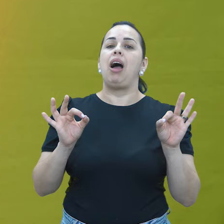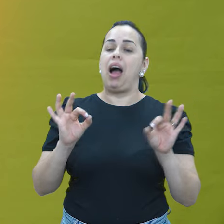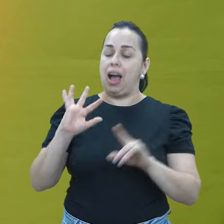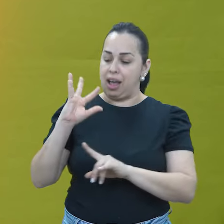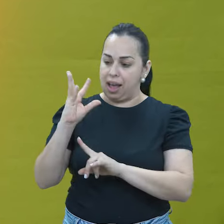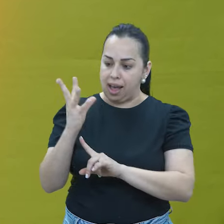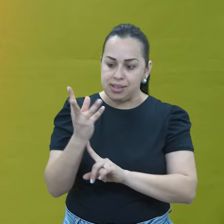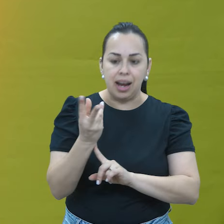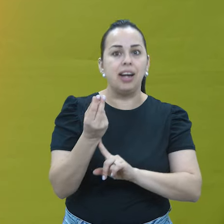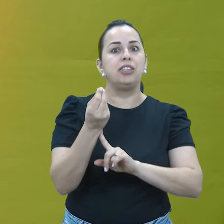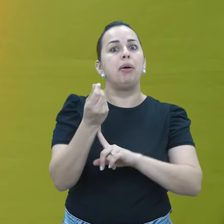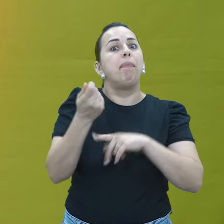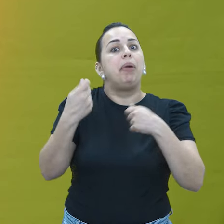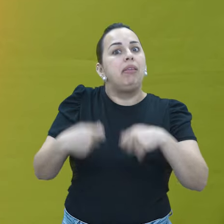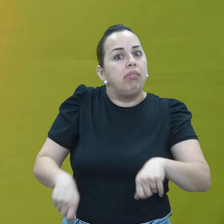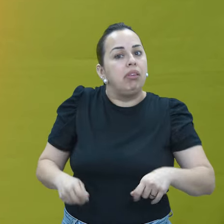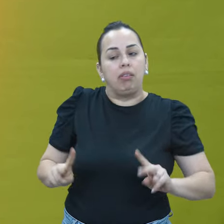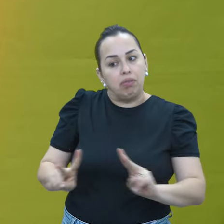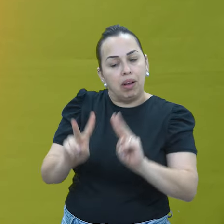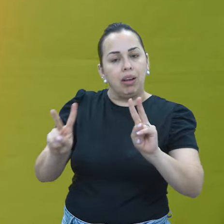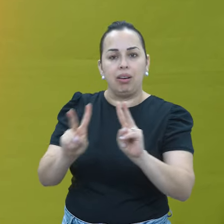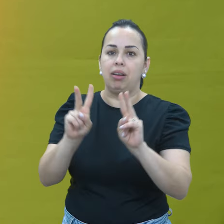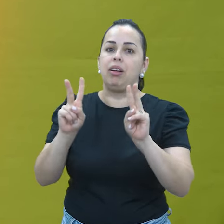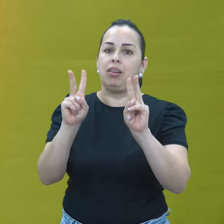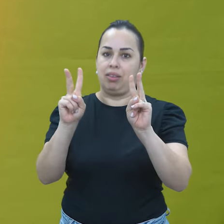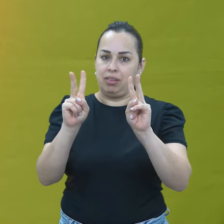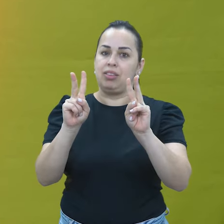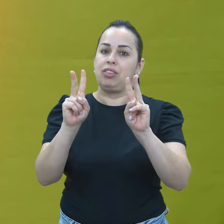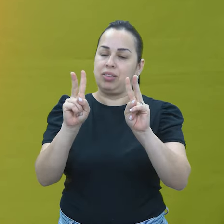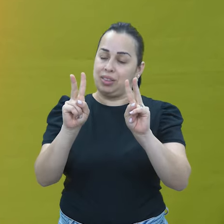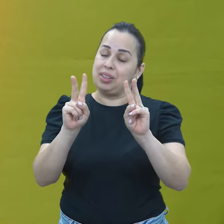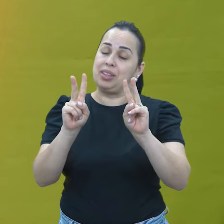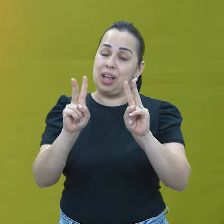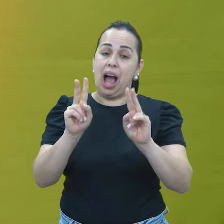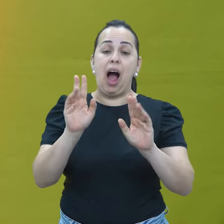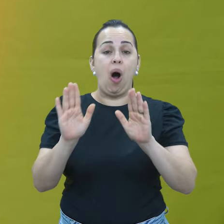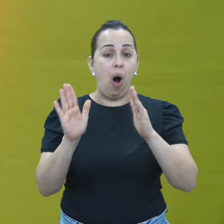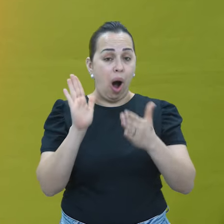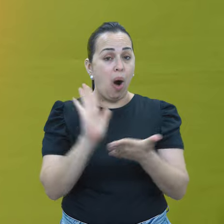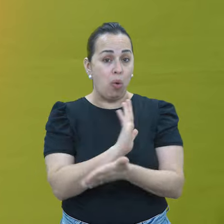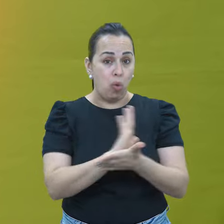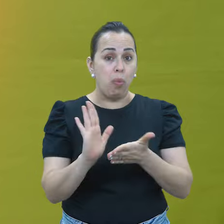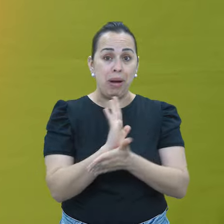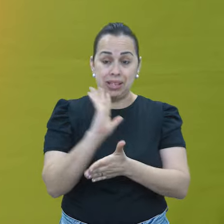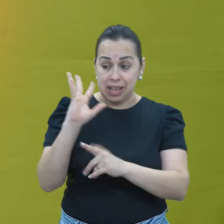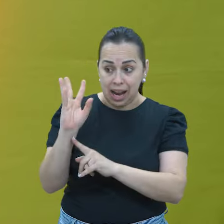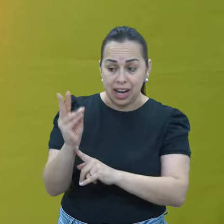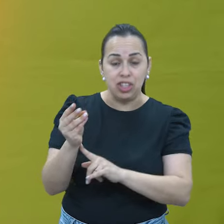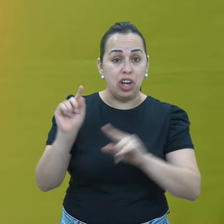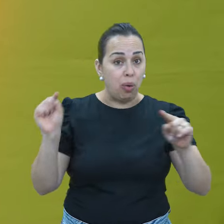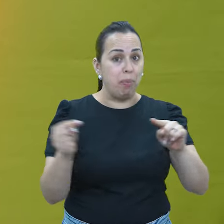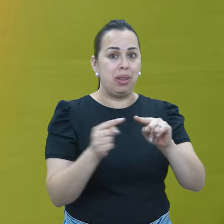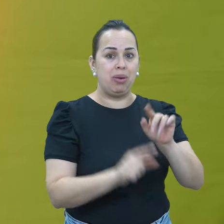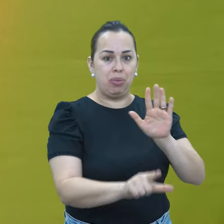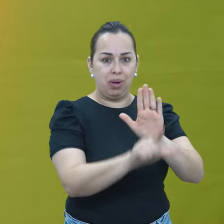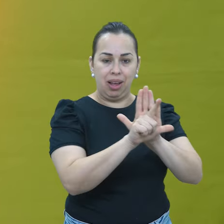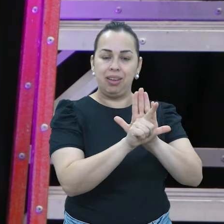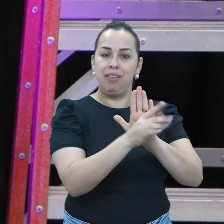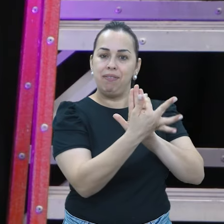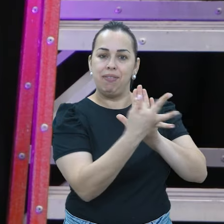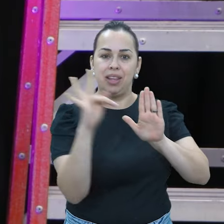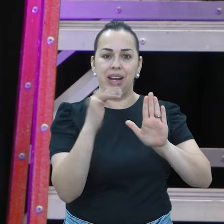muito bom, né? As artes manuais precisam mesmo ser valorizadas e algumas delas, inclusive, já são protegidas por